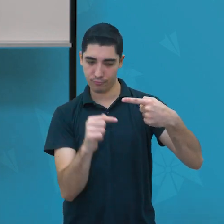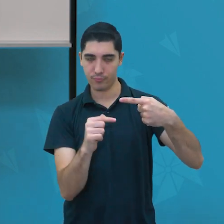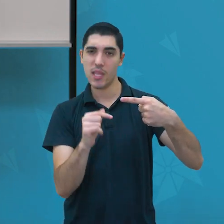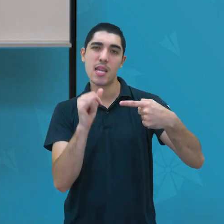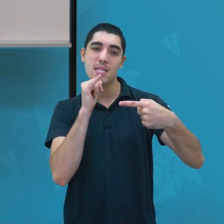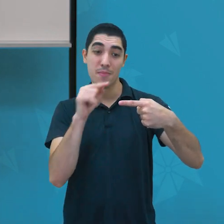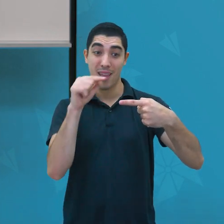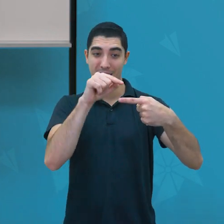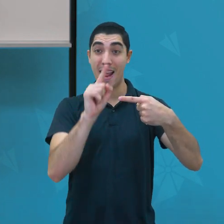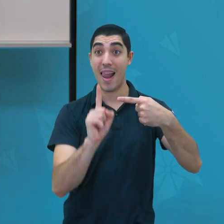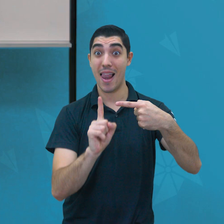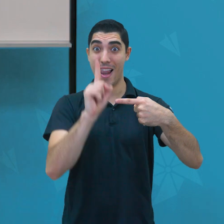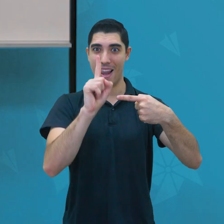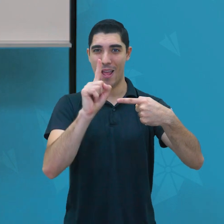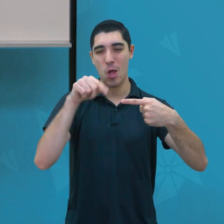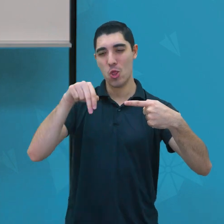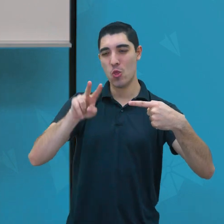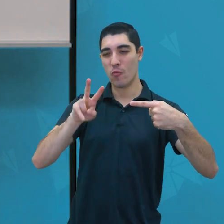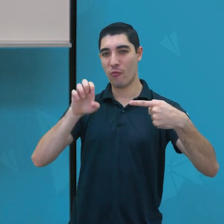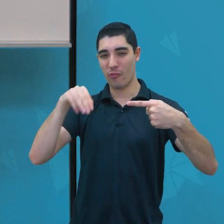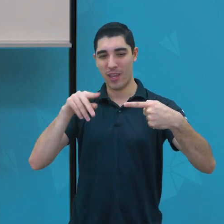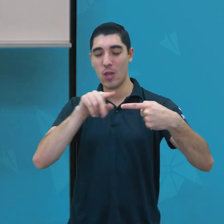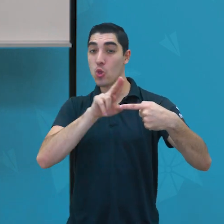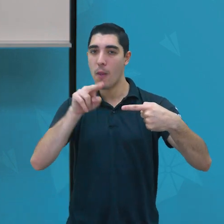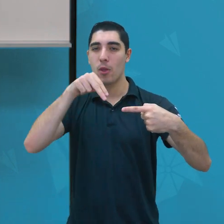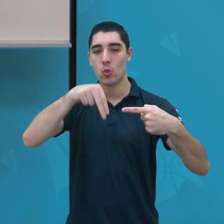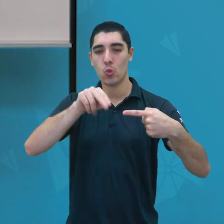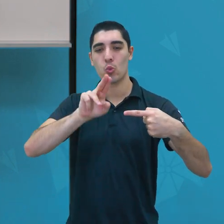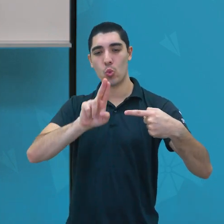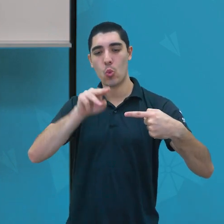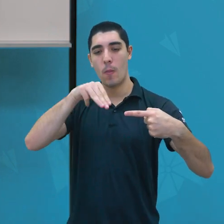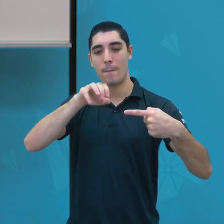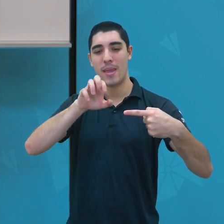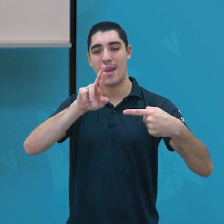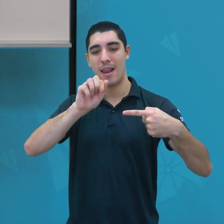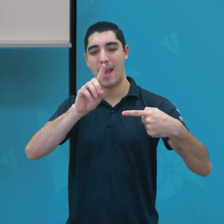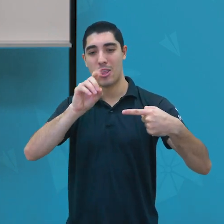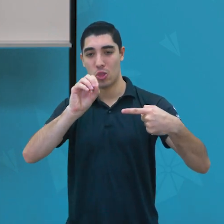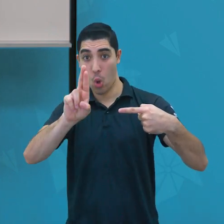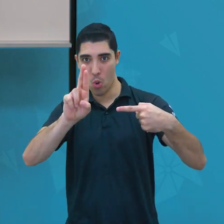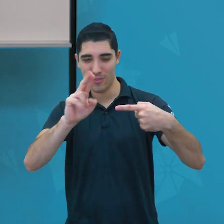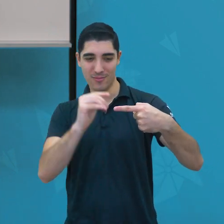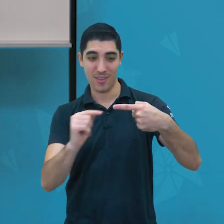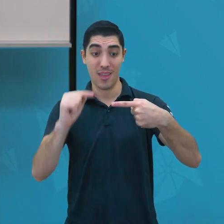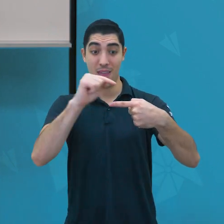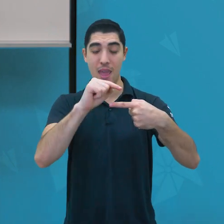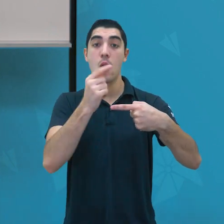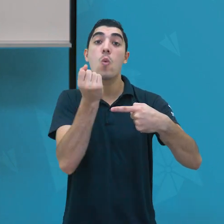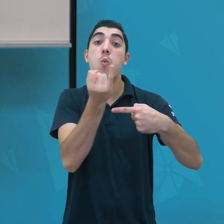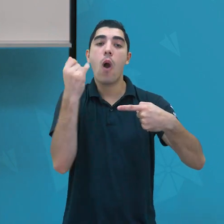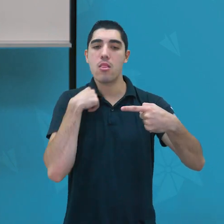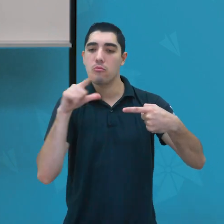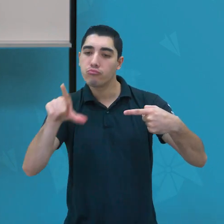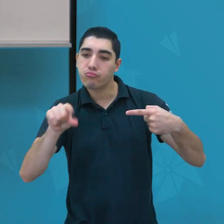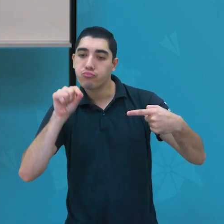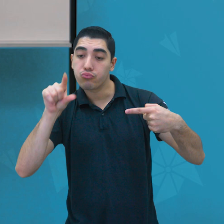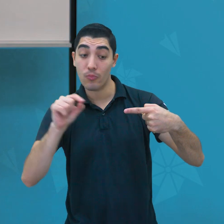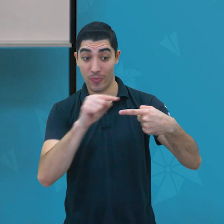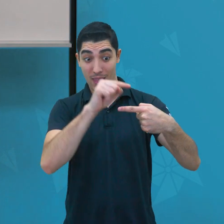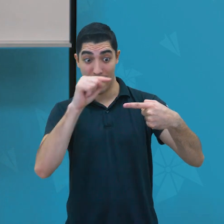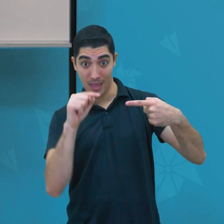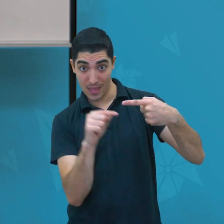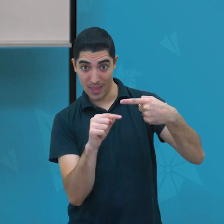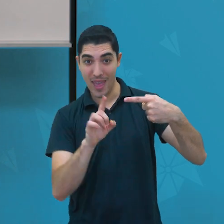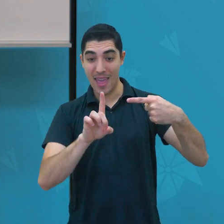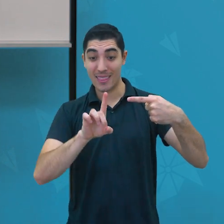de cima, lá nas nuvens, é o numerador, que está indicando o que eu estou pegando, selecionando o total. E a parte